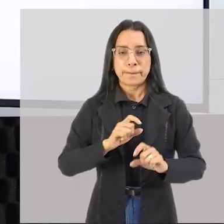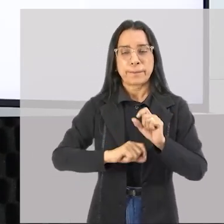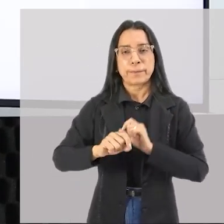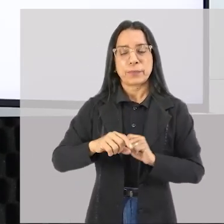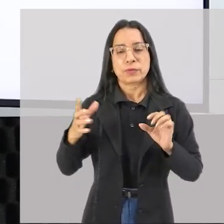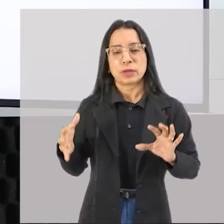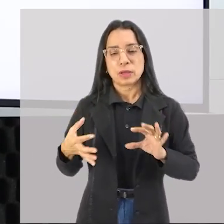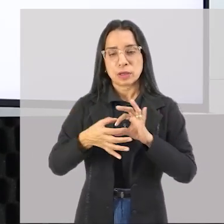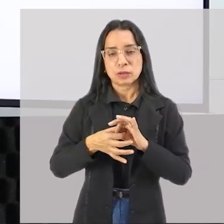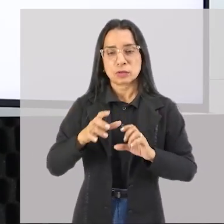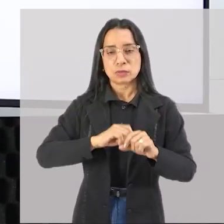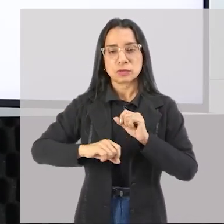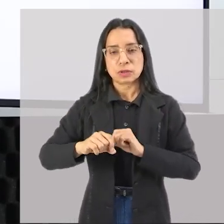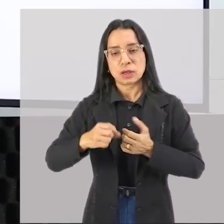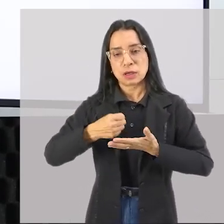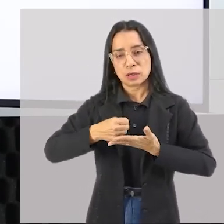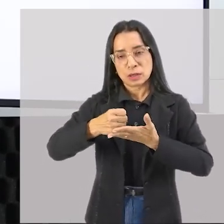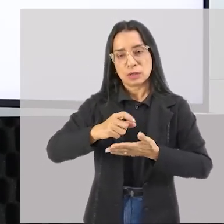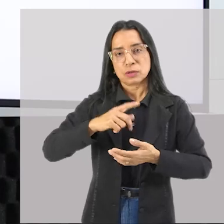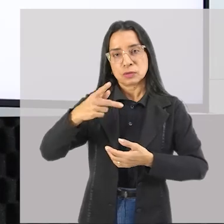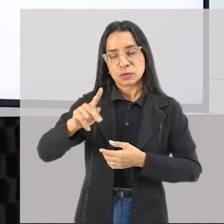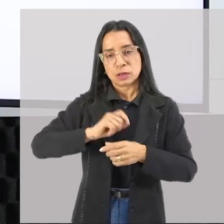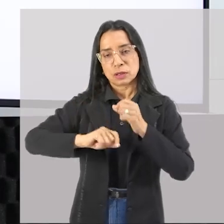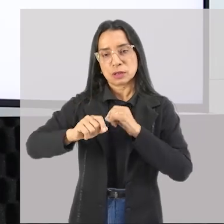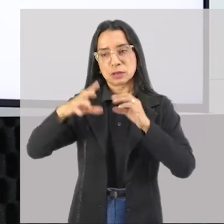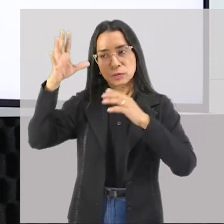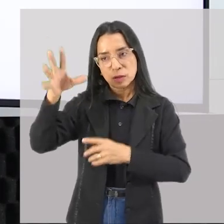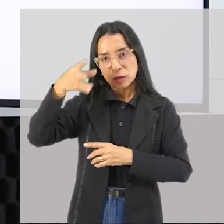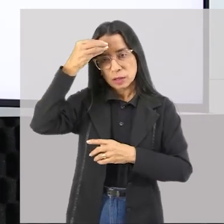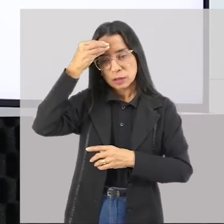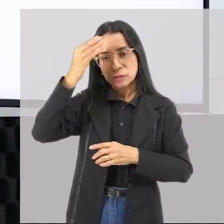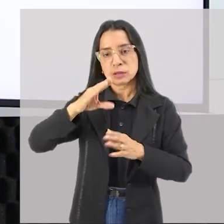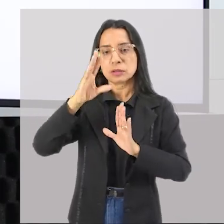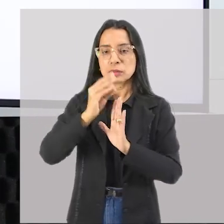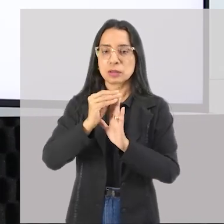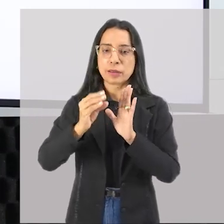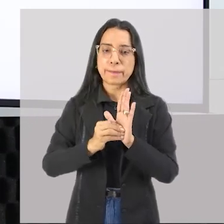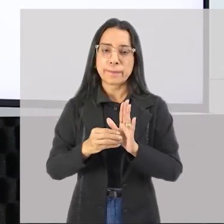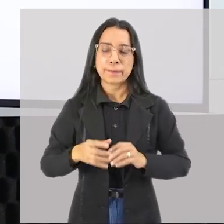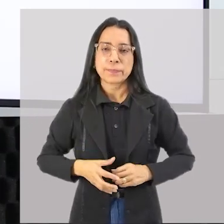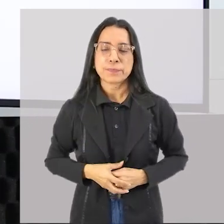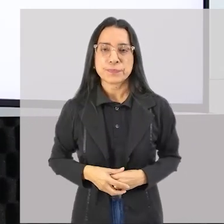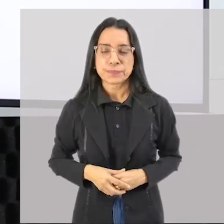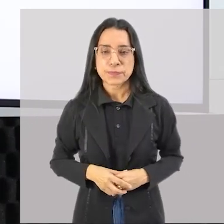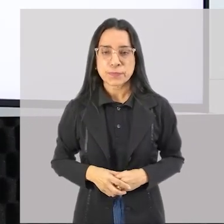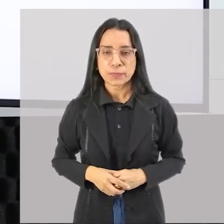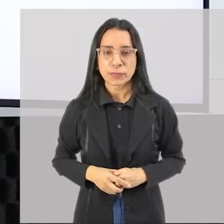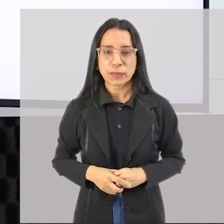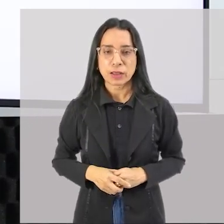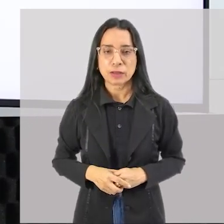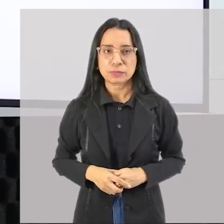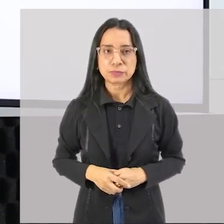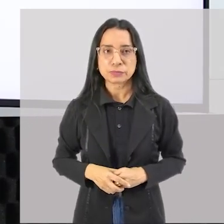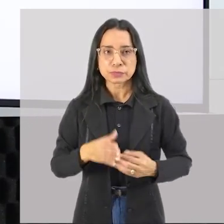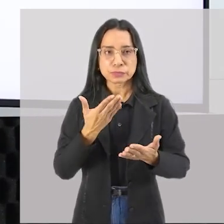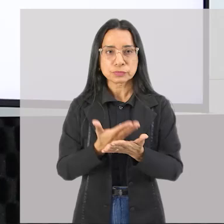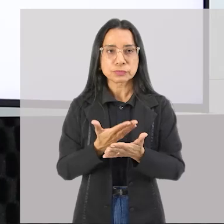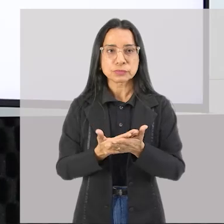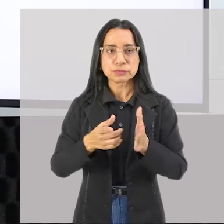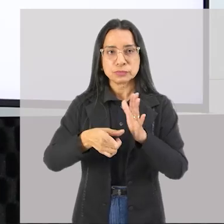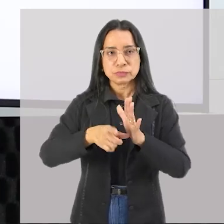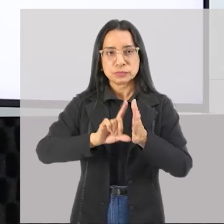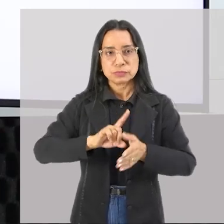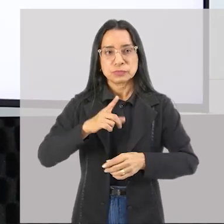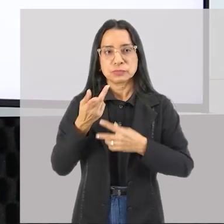poder associar e ajudar na sua assimilação de conteúdo. Nós tivemos uma aula anterior que falava sobre